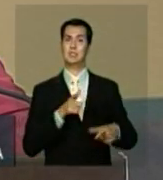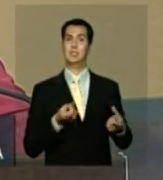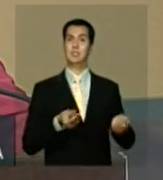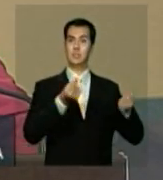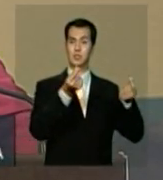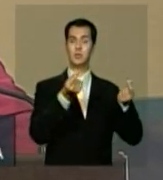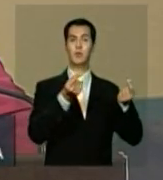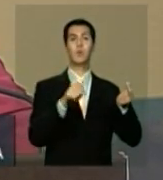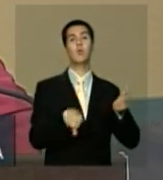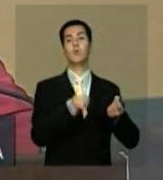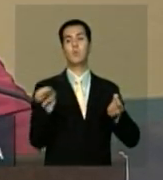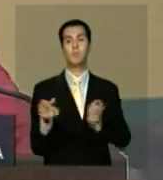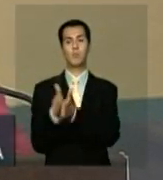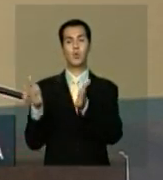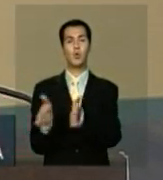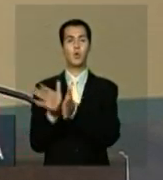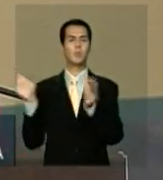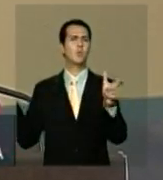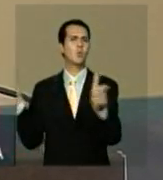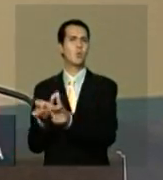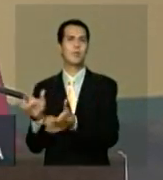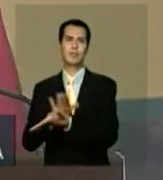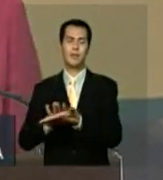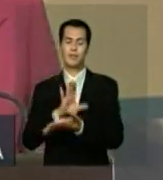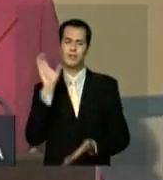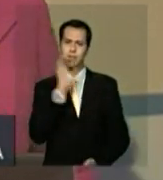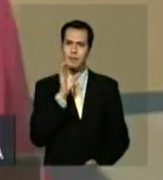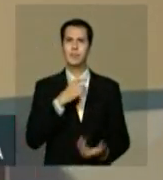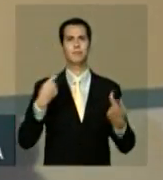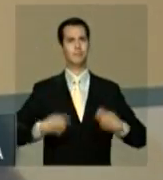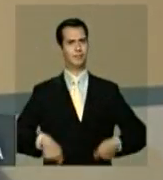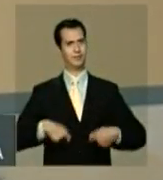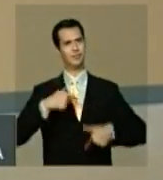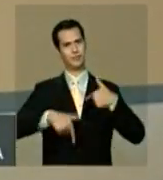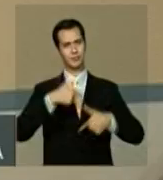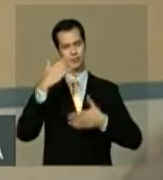sem pobreza quanto mais rápido melhor muito